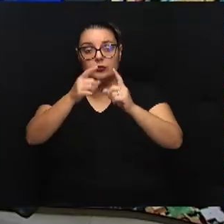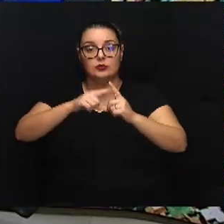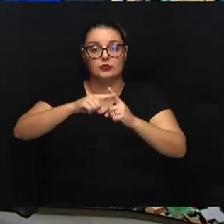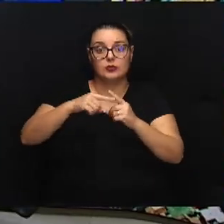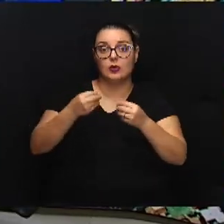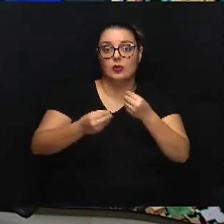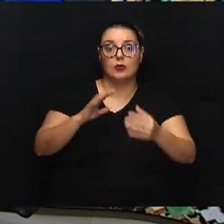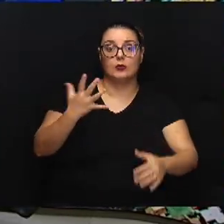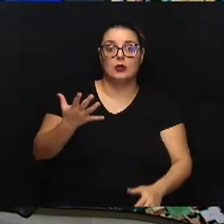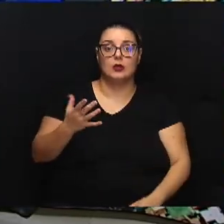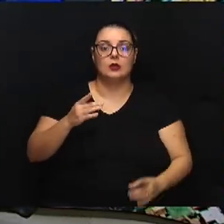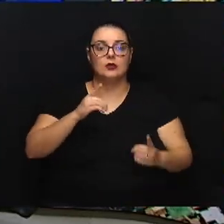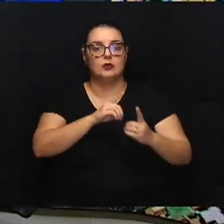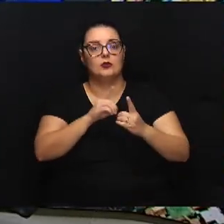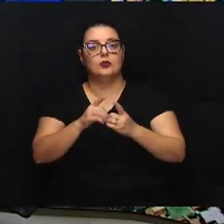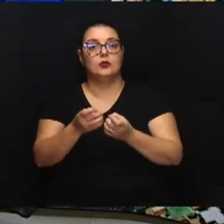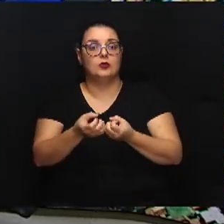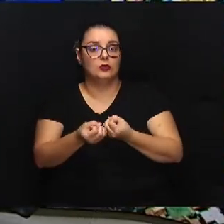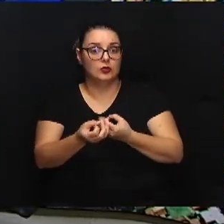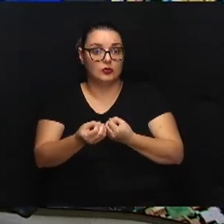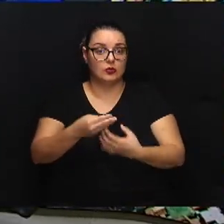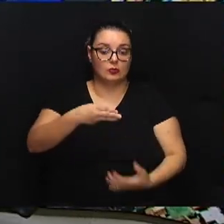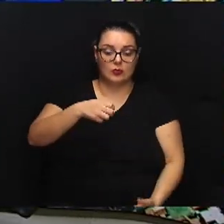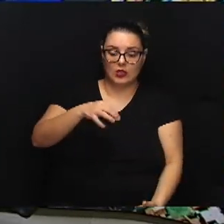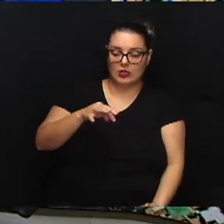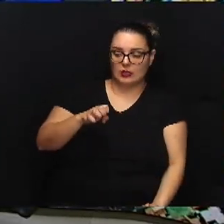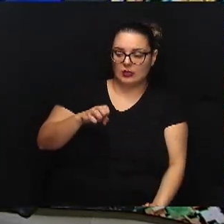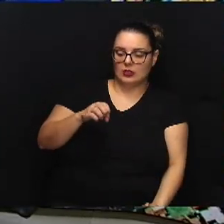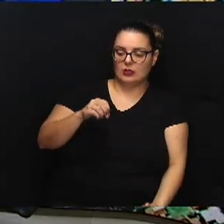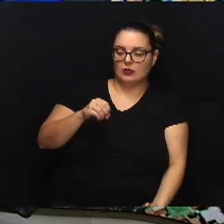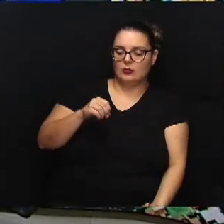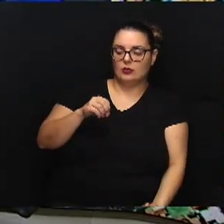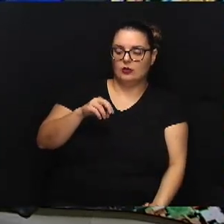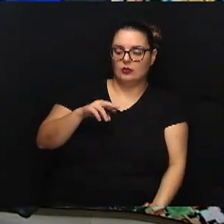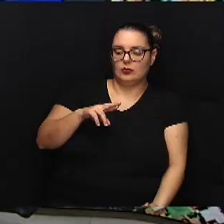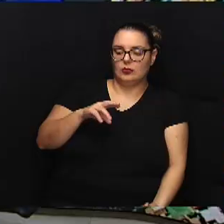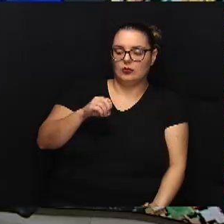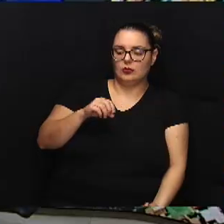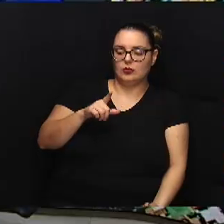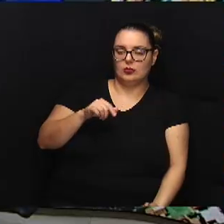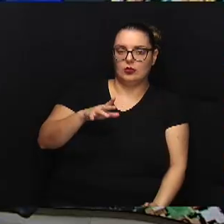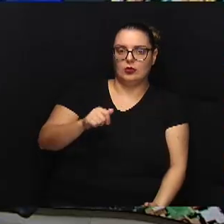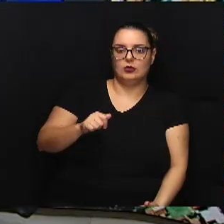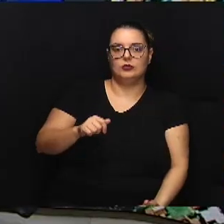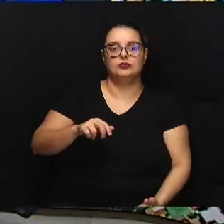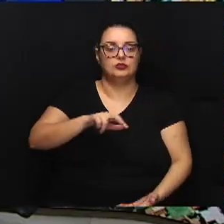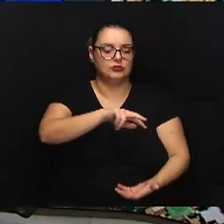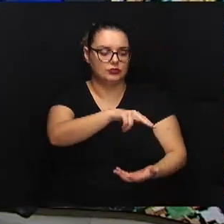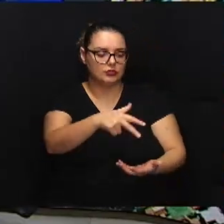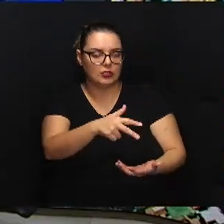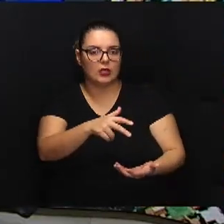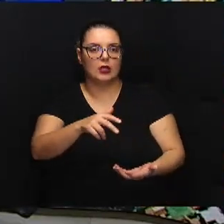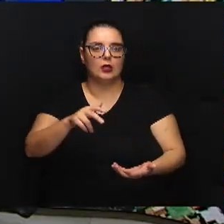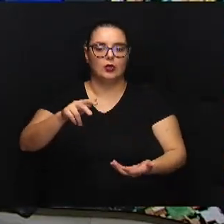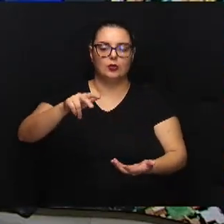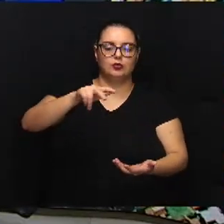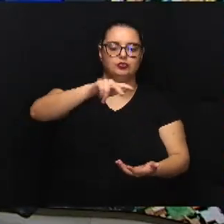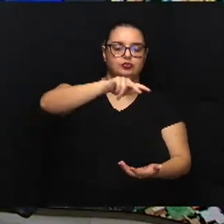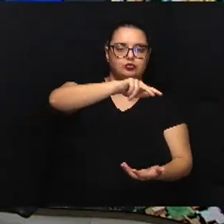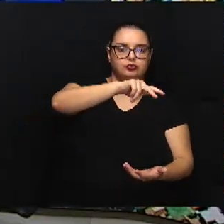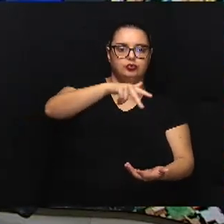a gente consulta dados meteorológicos observacionais de estações meteorológicas, de radares